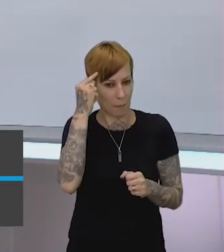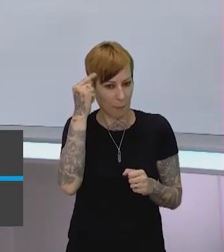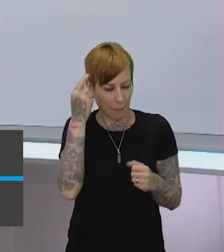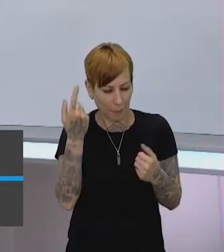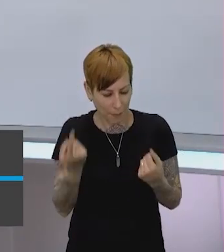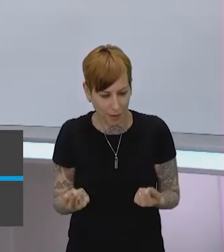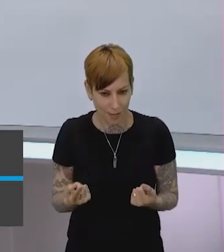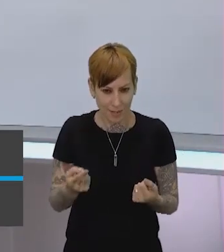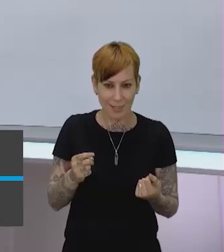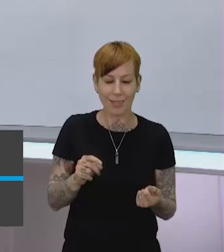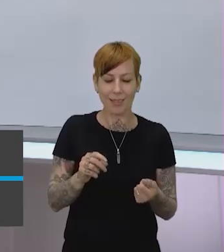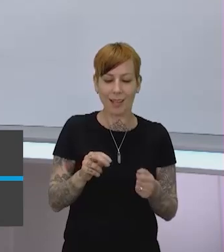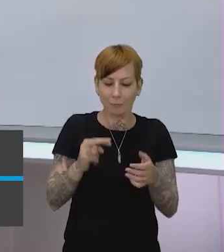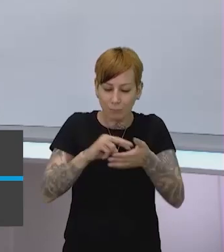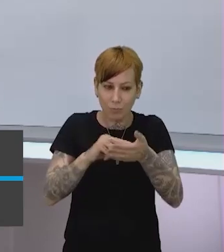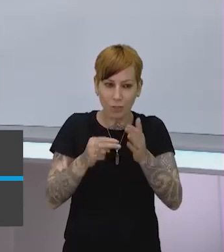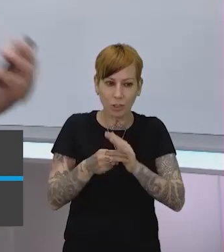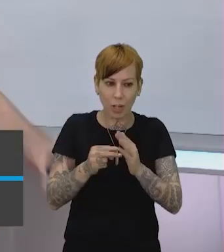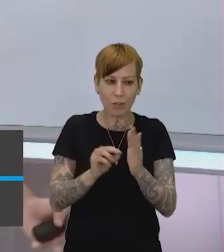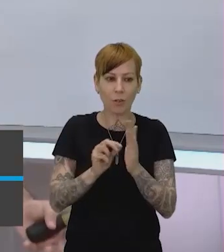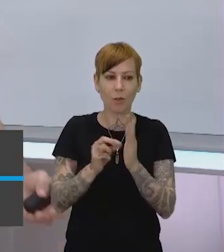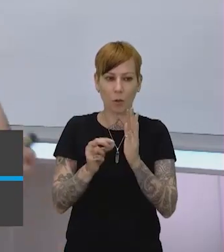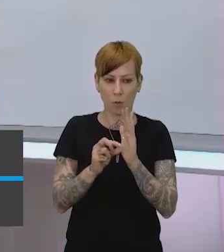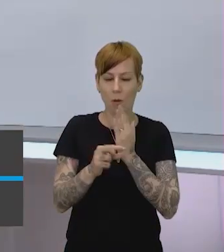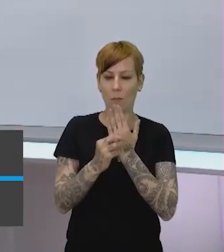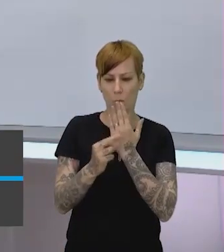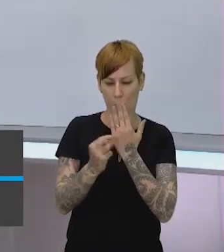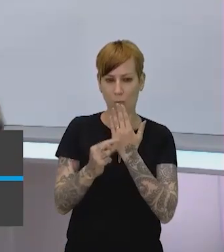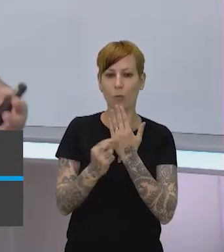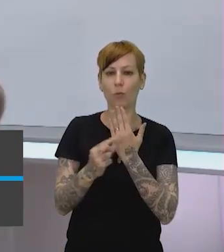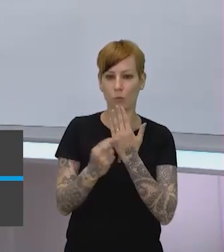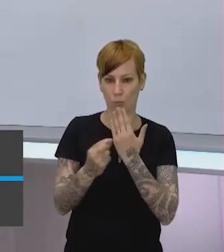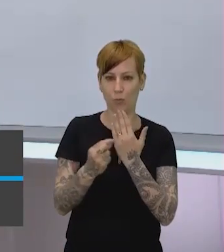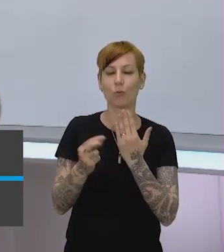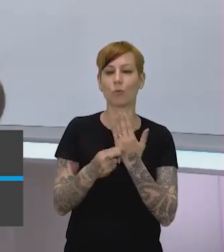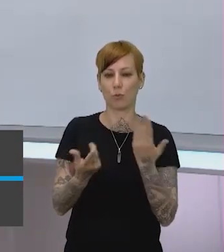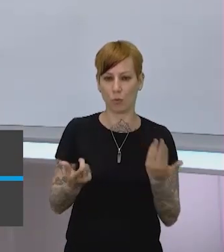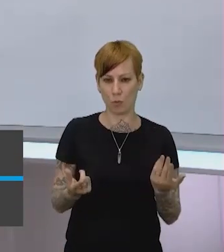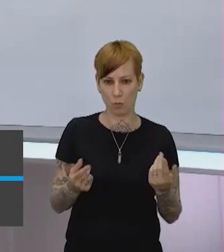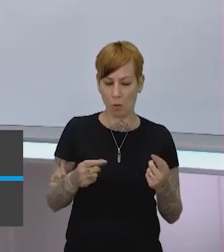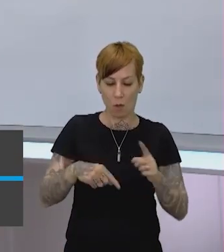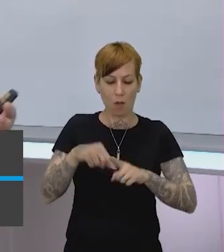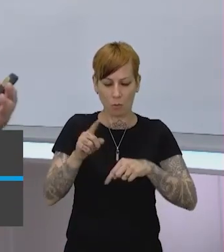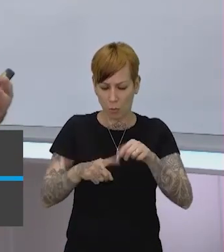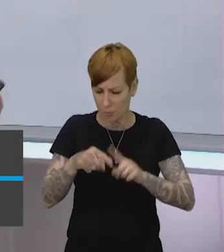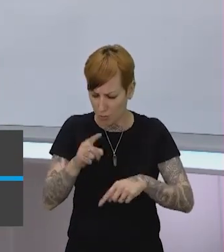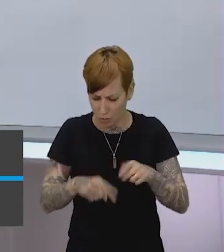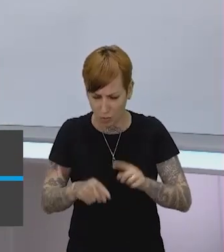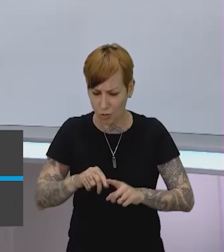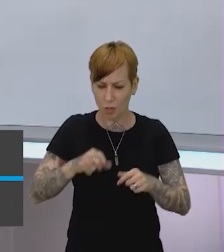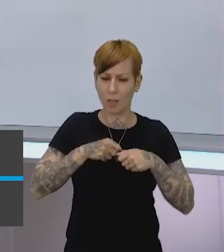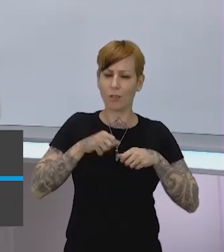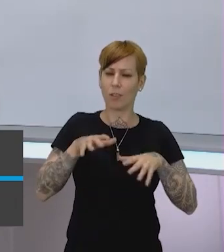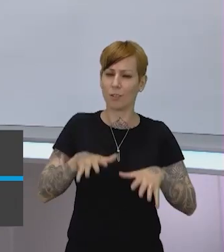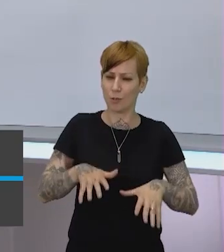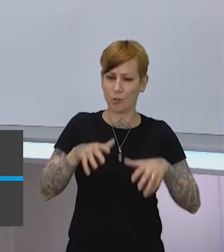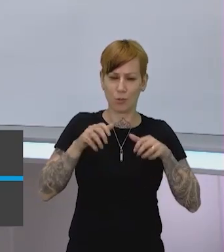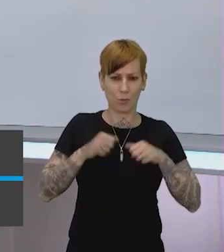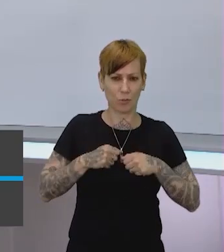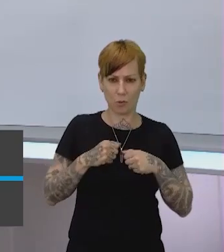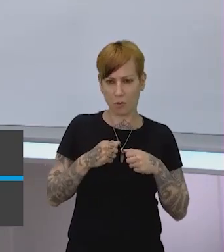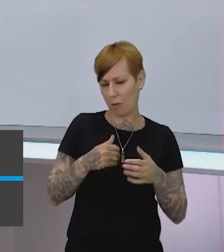proposta pelo Milton Santos, com esses sistemas que se sobrepõem de ações, de objetos. Os objetos eles podem ser